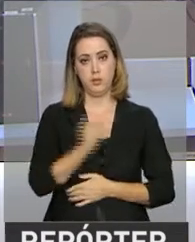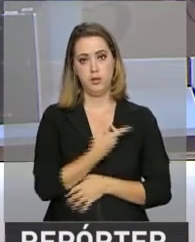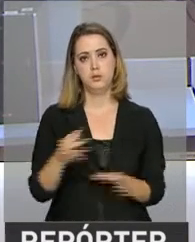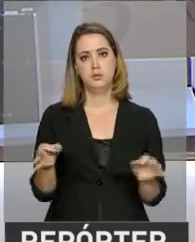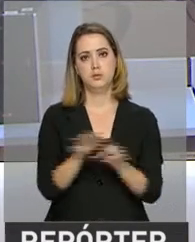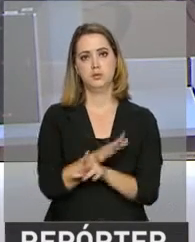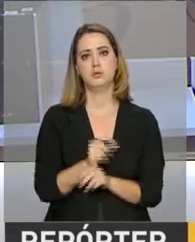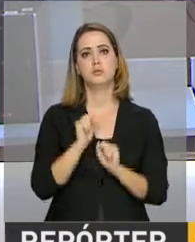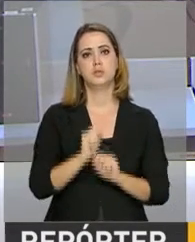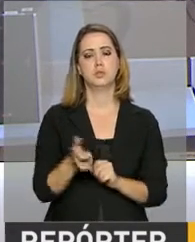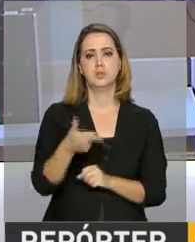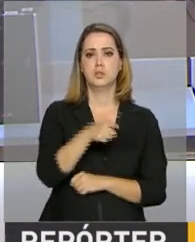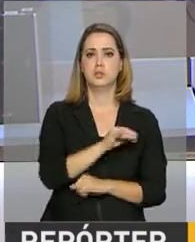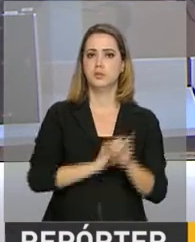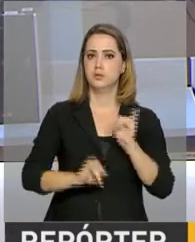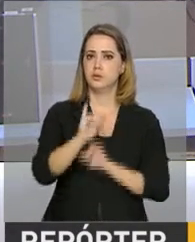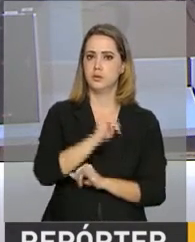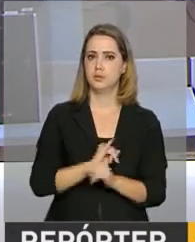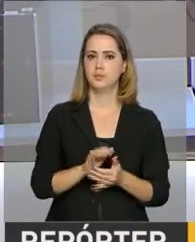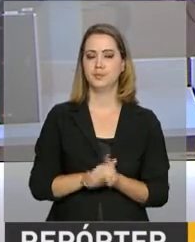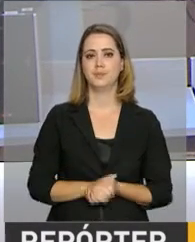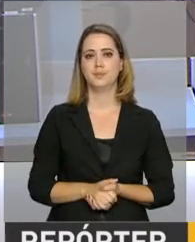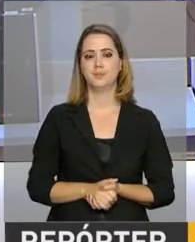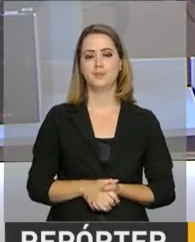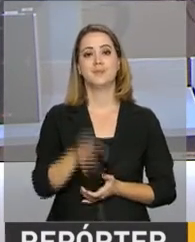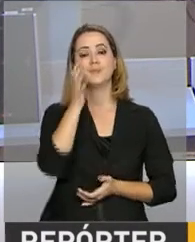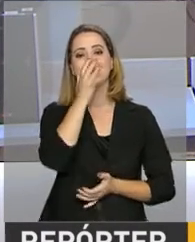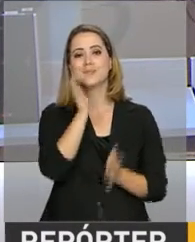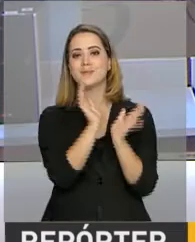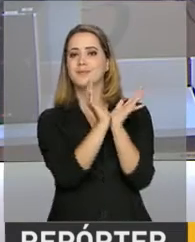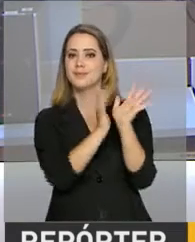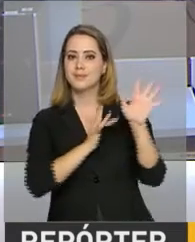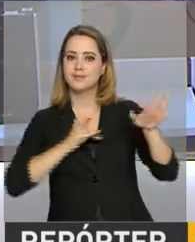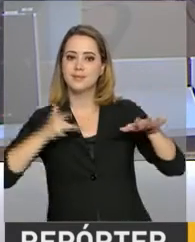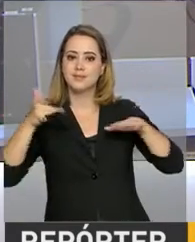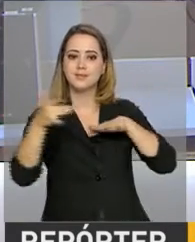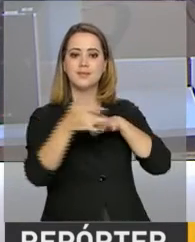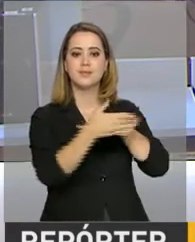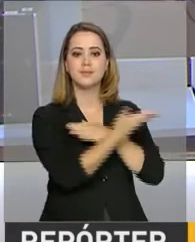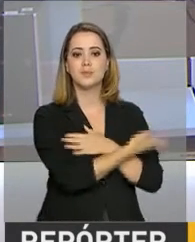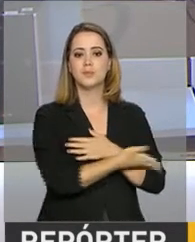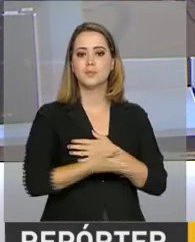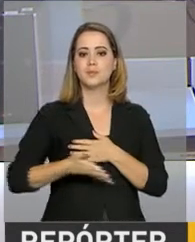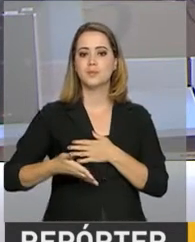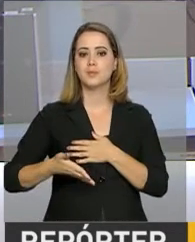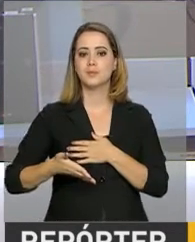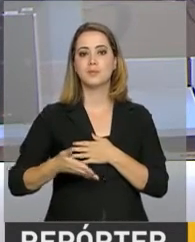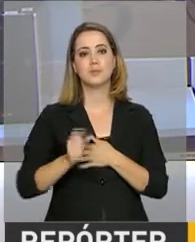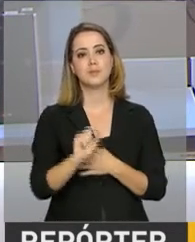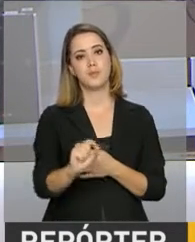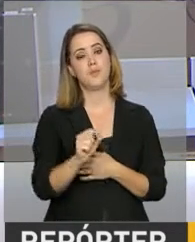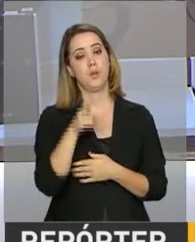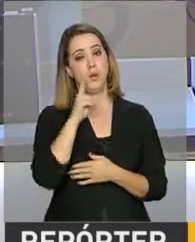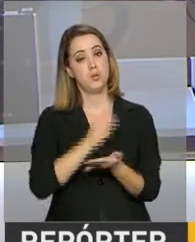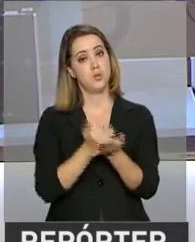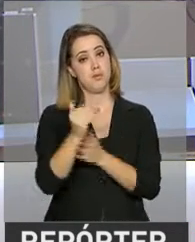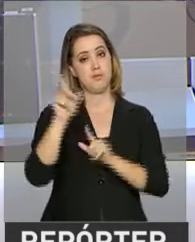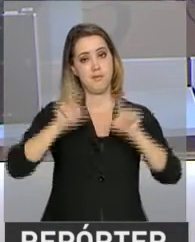podemos voltar a qualquer momento com outras informações. Acompanhe as novidades também pelas nossas redes sociais e